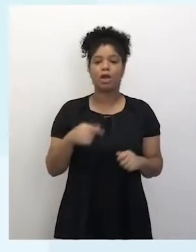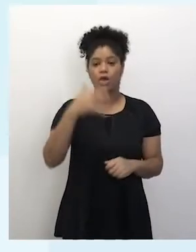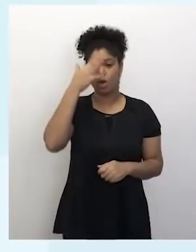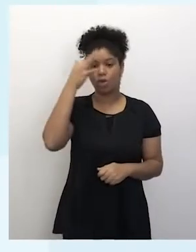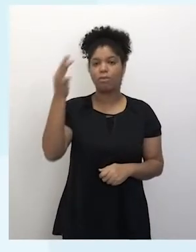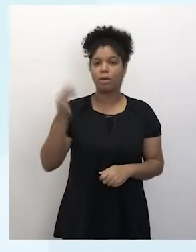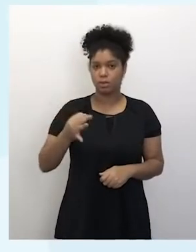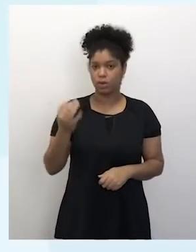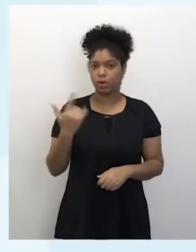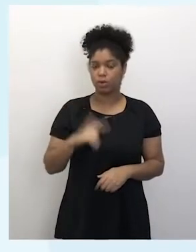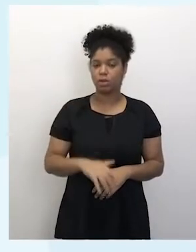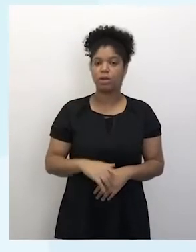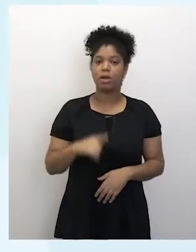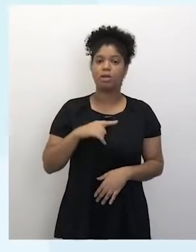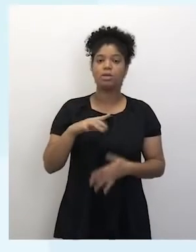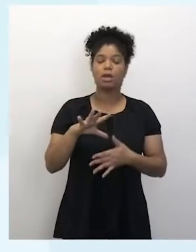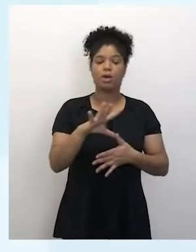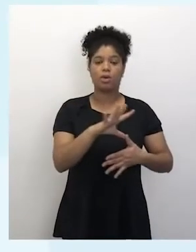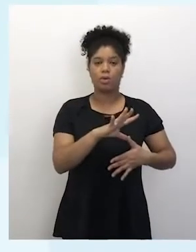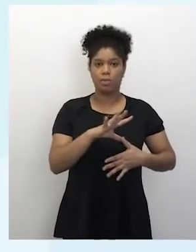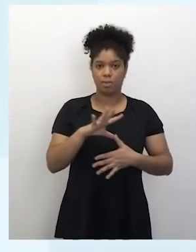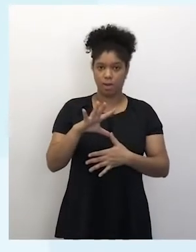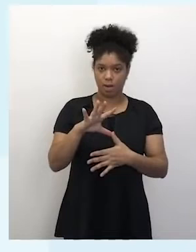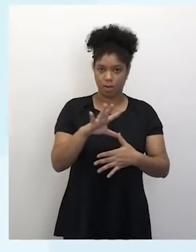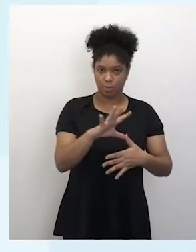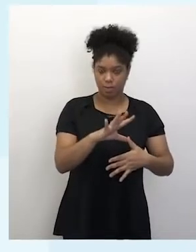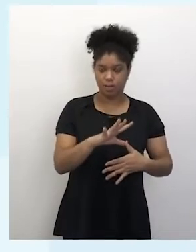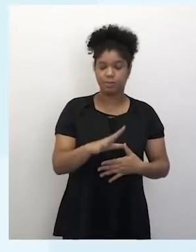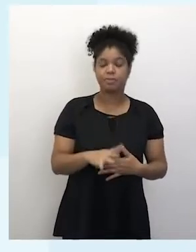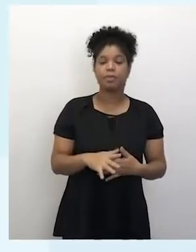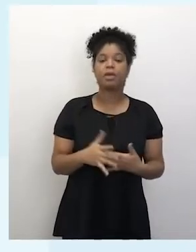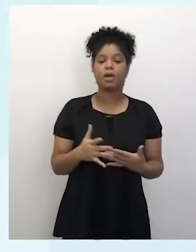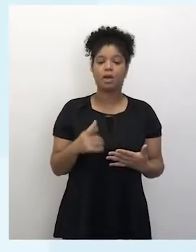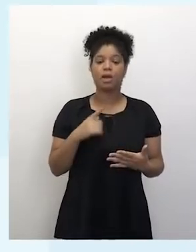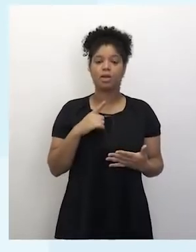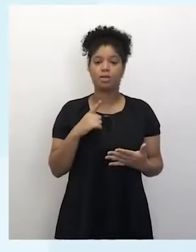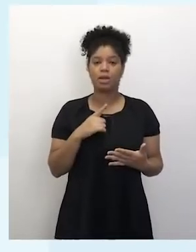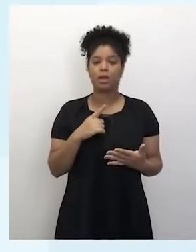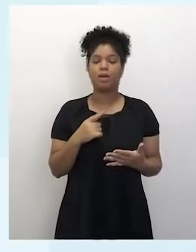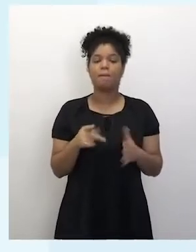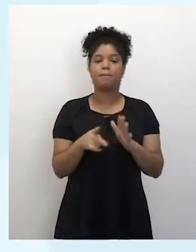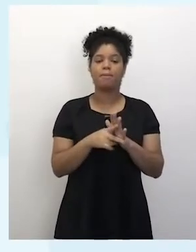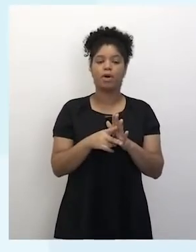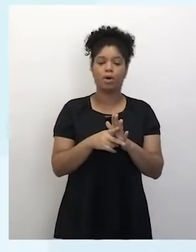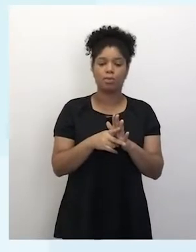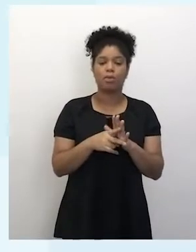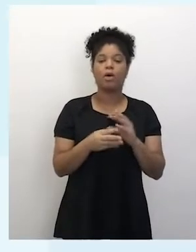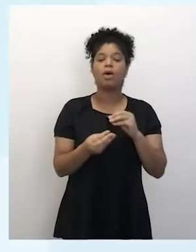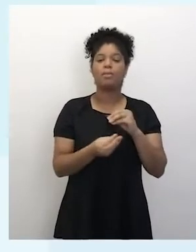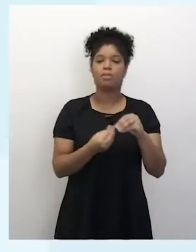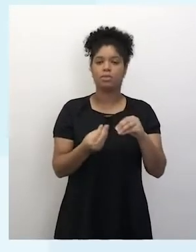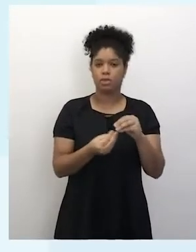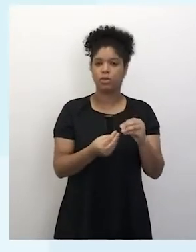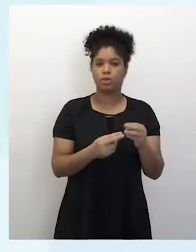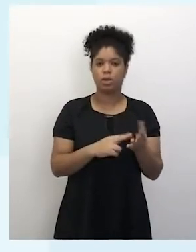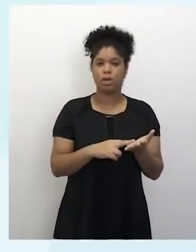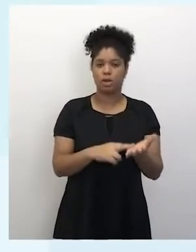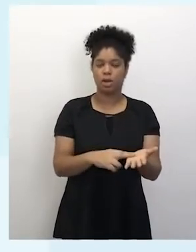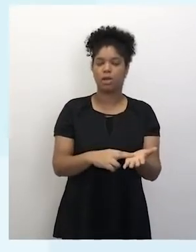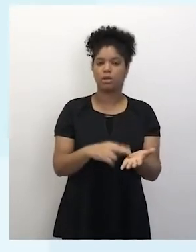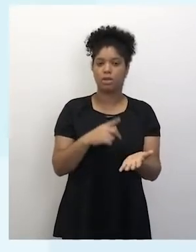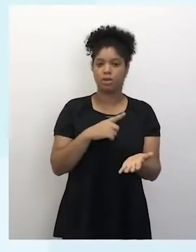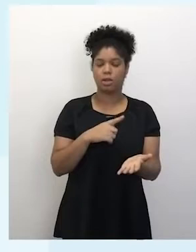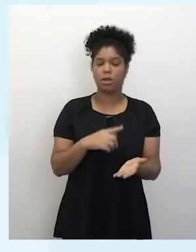compreensão. Então nós temos aqui um mapa, né, que na realidade é a projeção aí de Mercator em relação ao mundo, né?